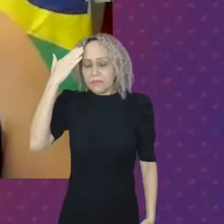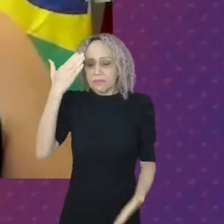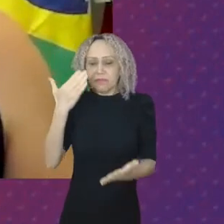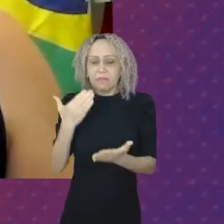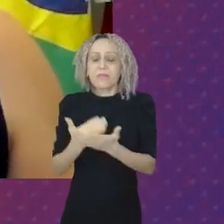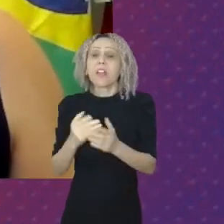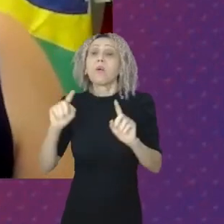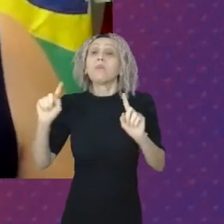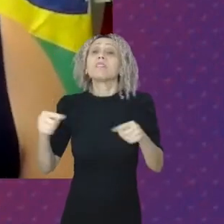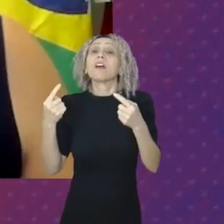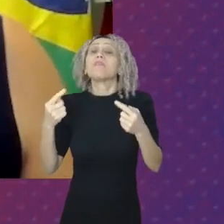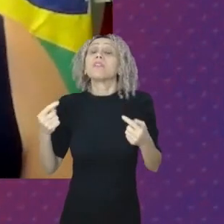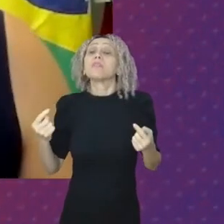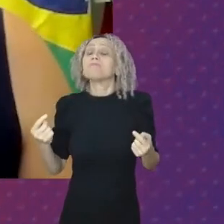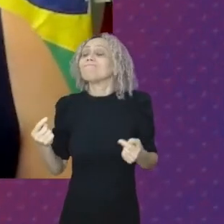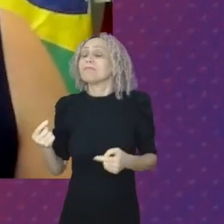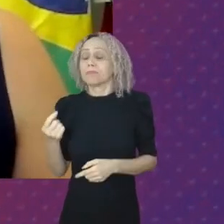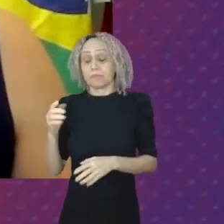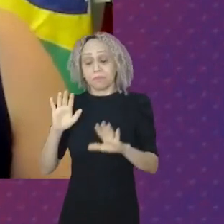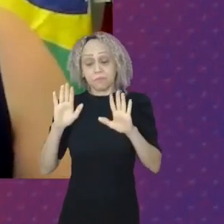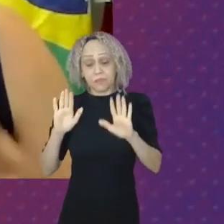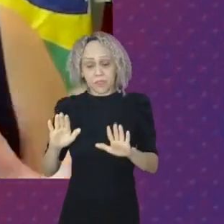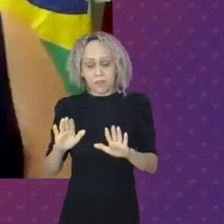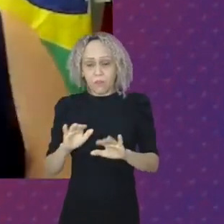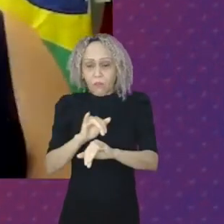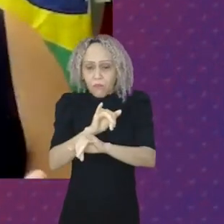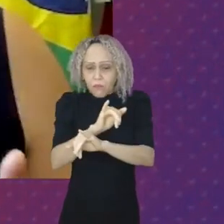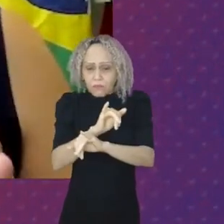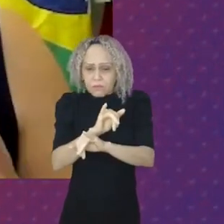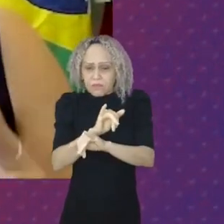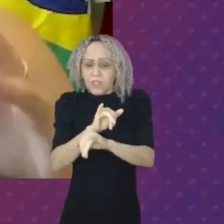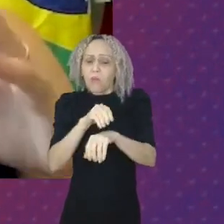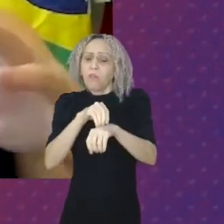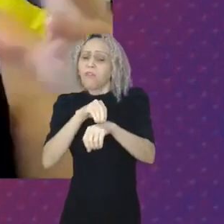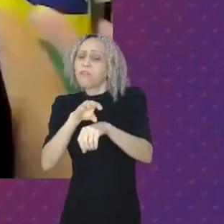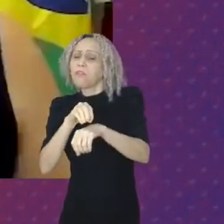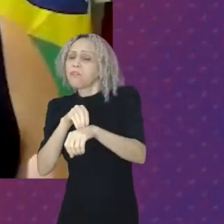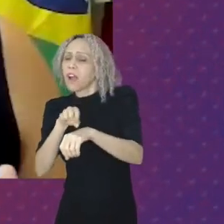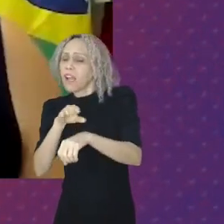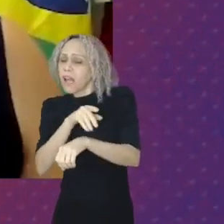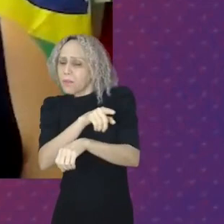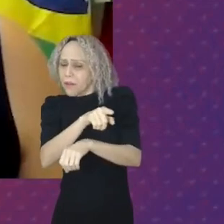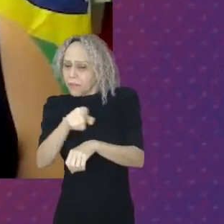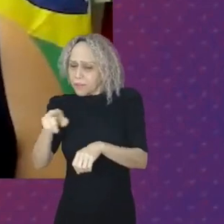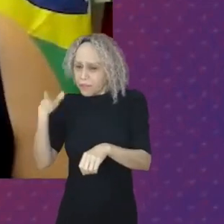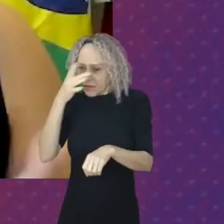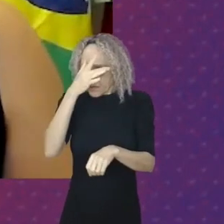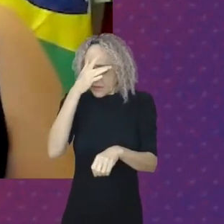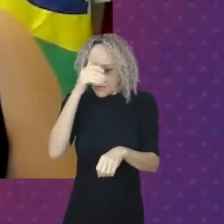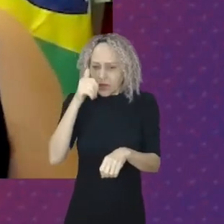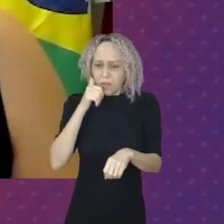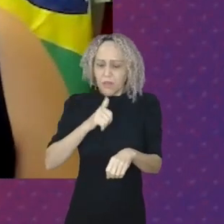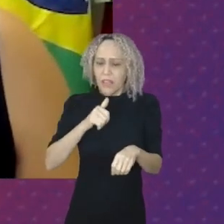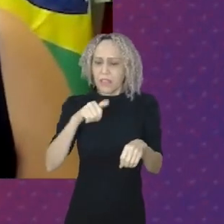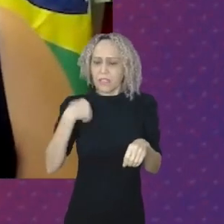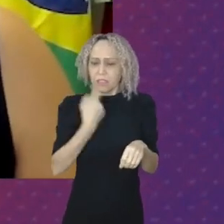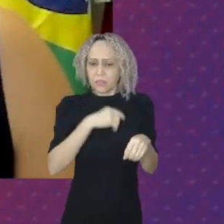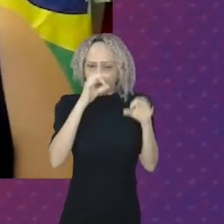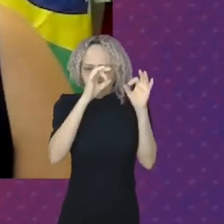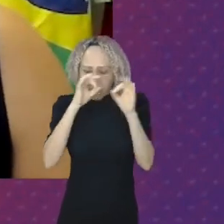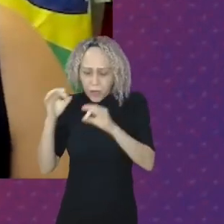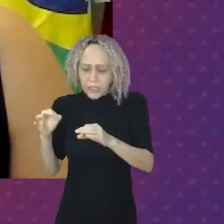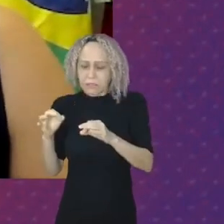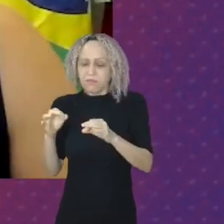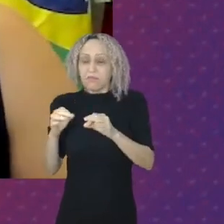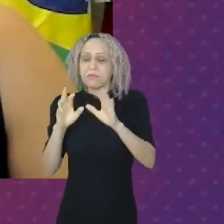companheiras e as pessoas que nos acompanham, uma tarefa dessa quadra da história, da qualificação, da